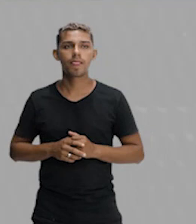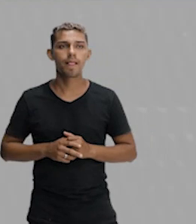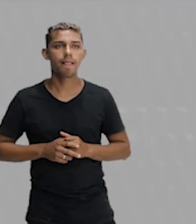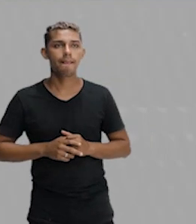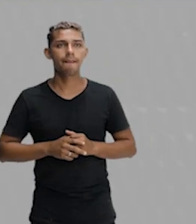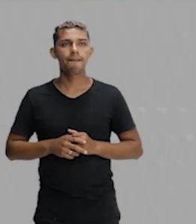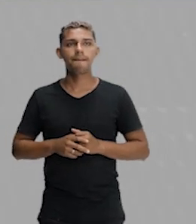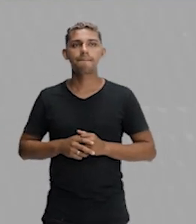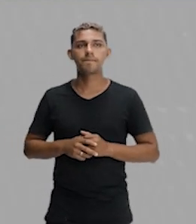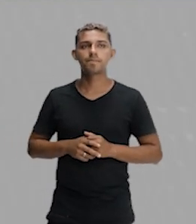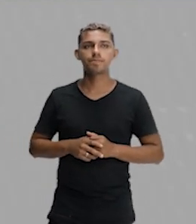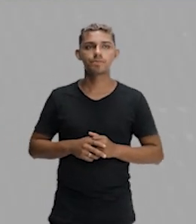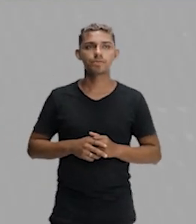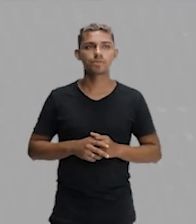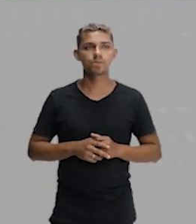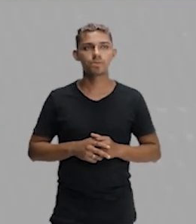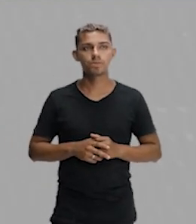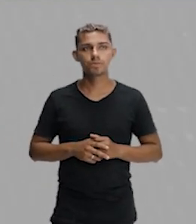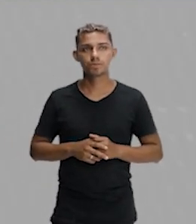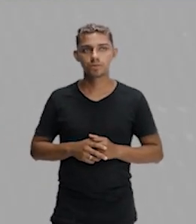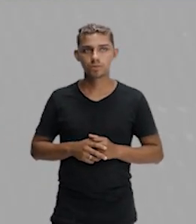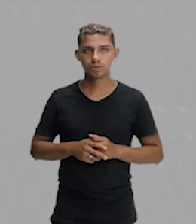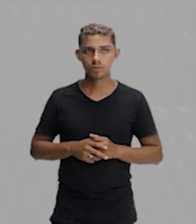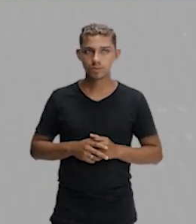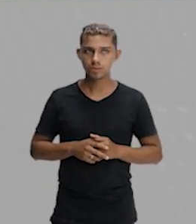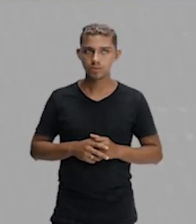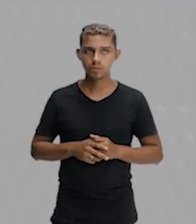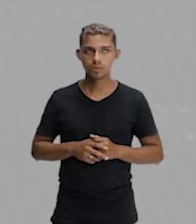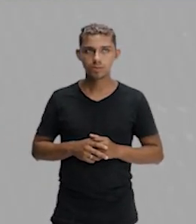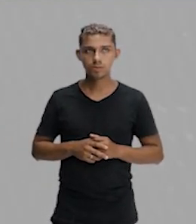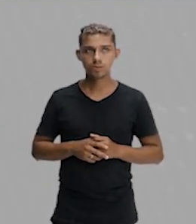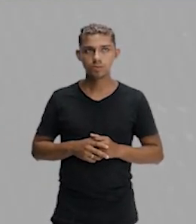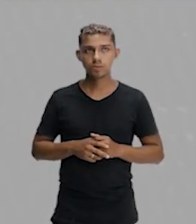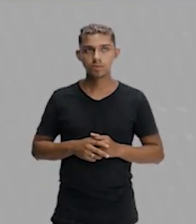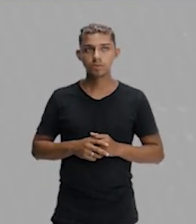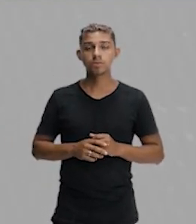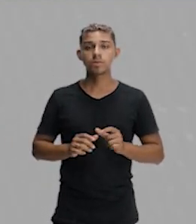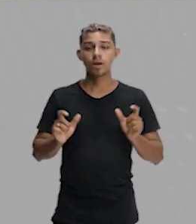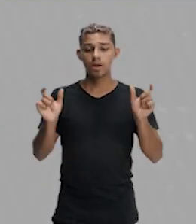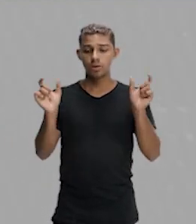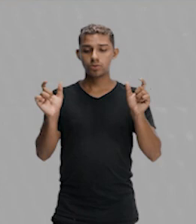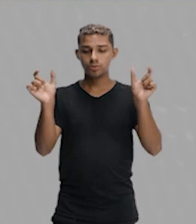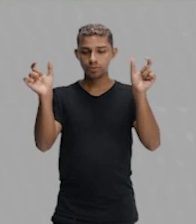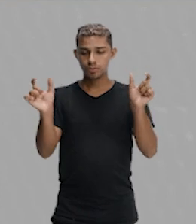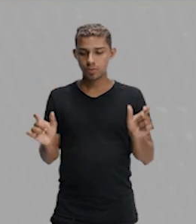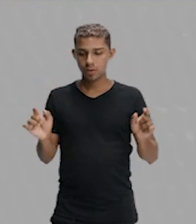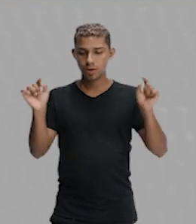são paralelas, mas quando chega nas bordas, elas fazem essas curvas aqui, ó.